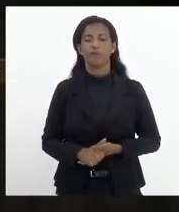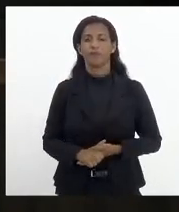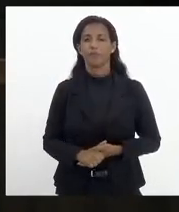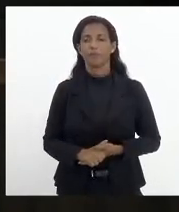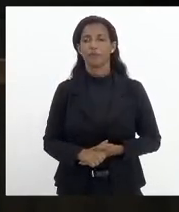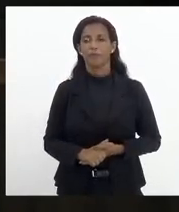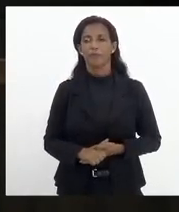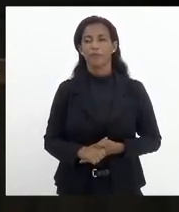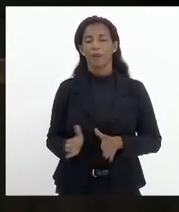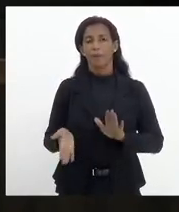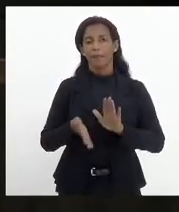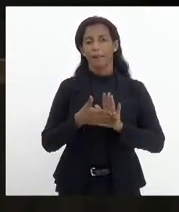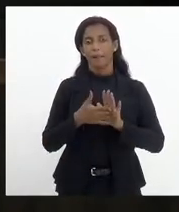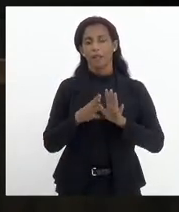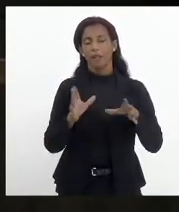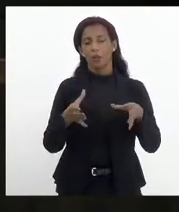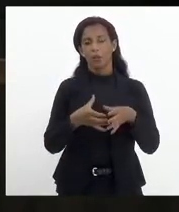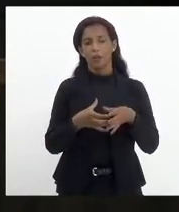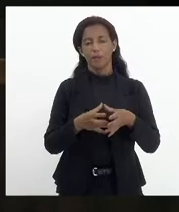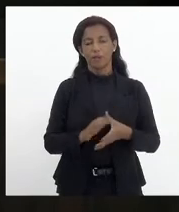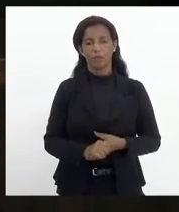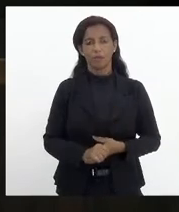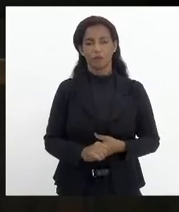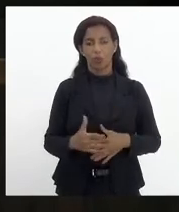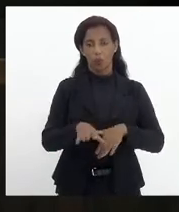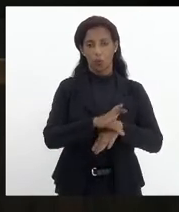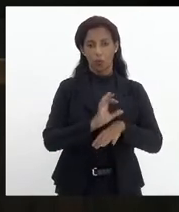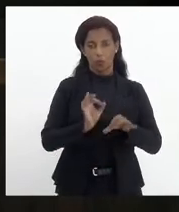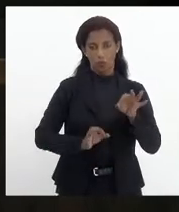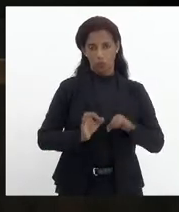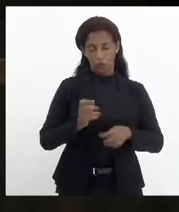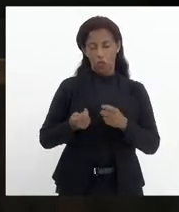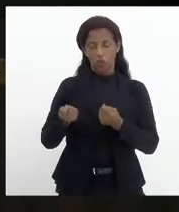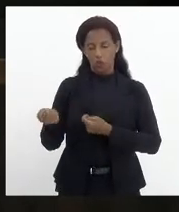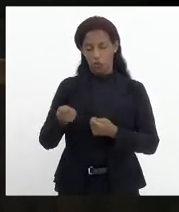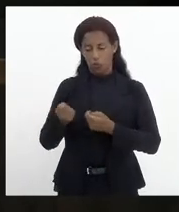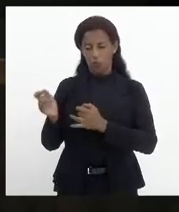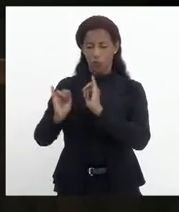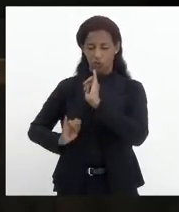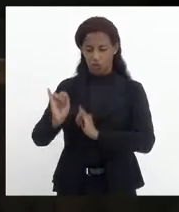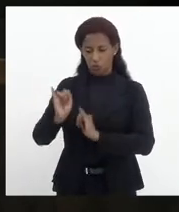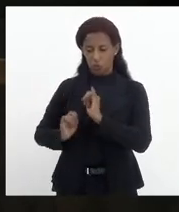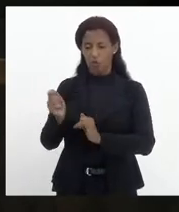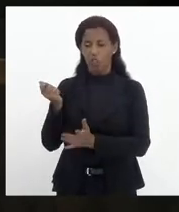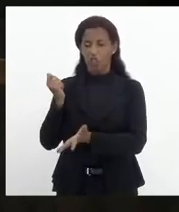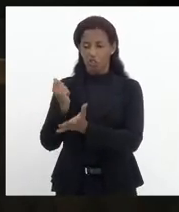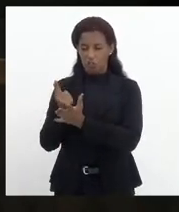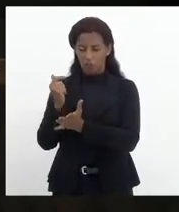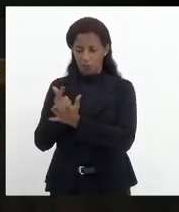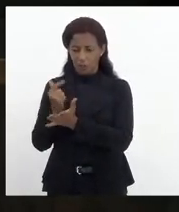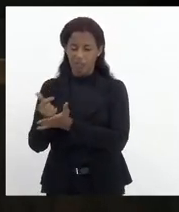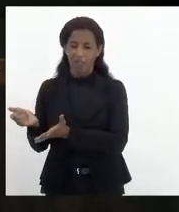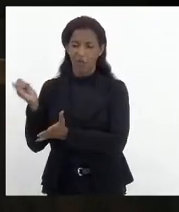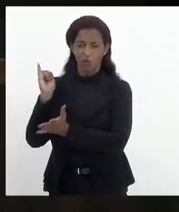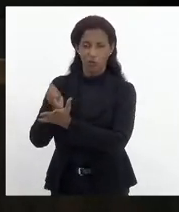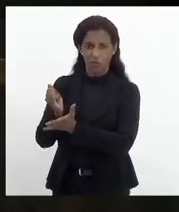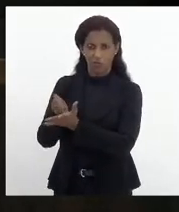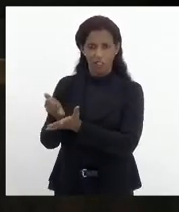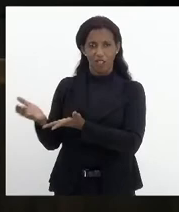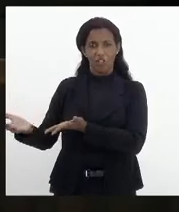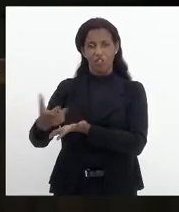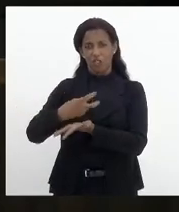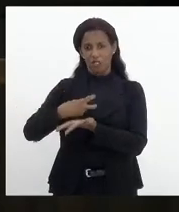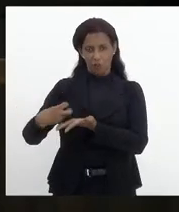Covid-19, pendendo de pareceres das comissões de Constituição, Justiça, de Economia, Indústria e Comércio, Tributação, Controle da Arrecadação Estadual, Fiscalização de Tributos